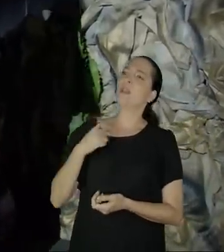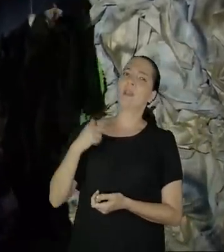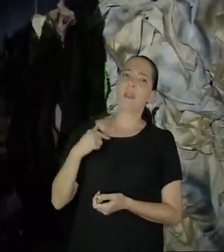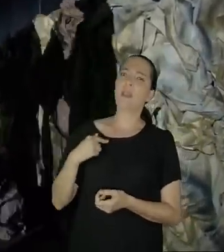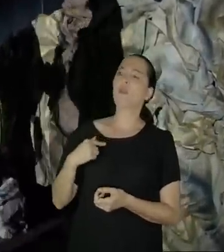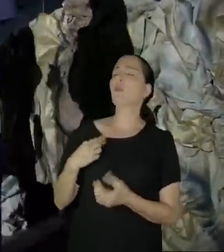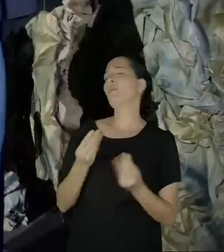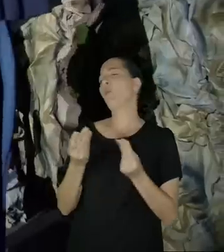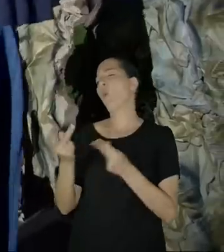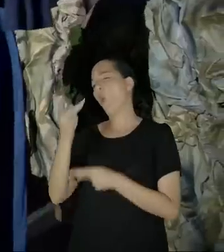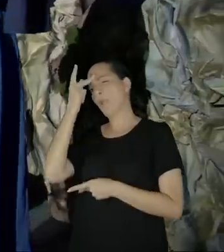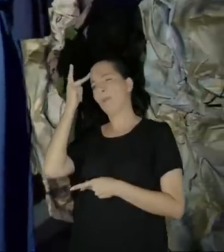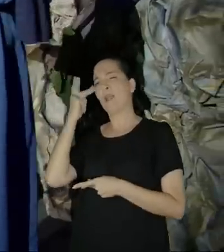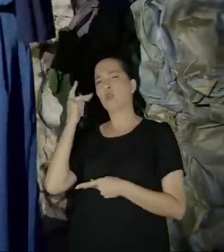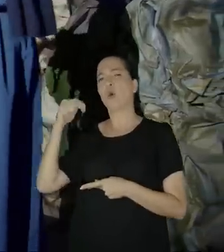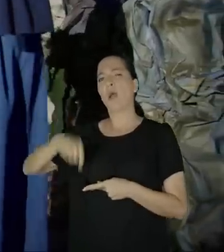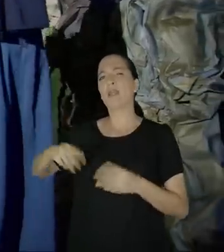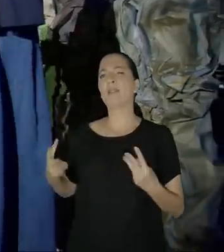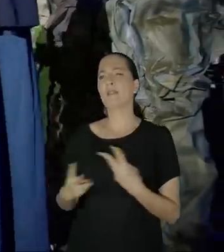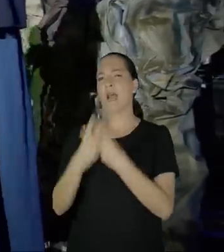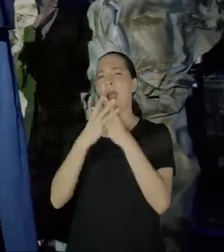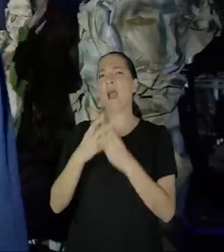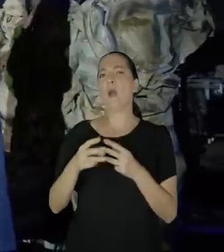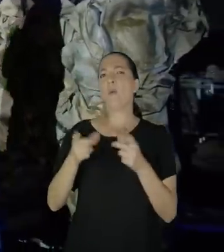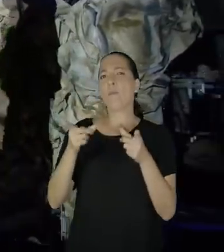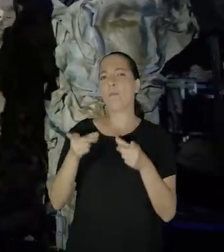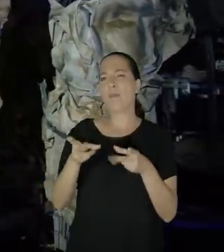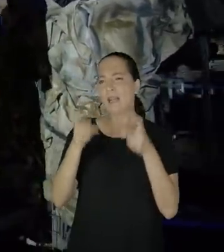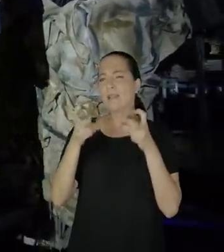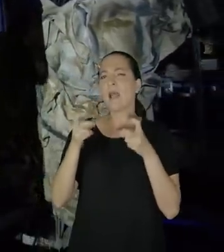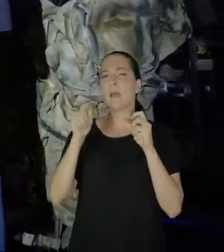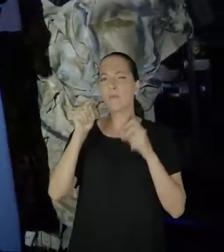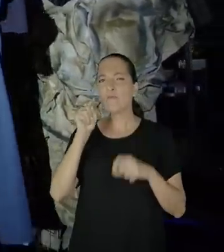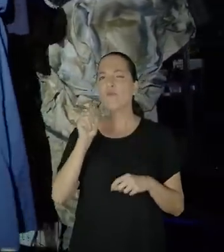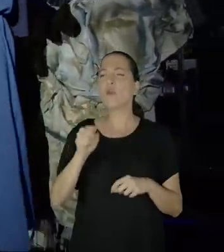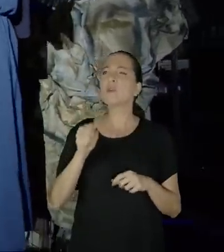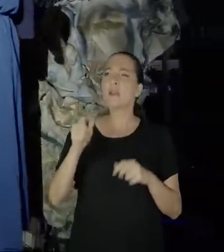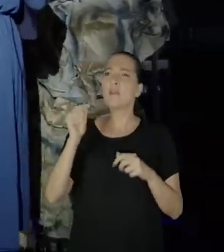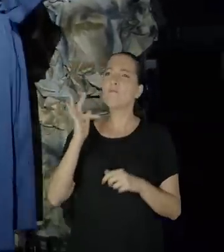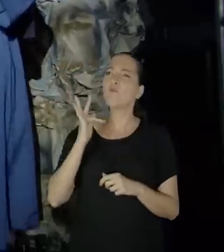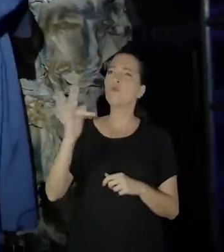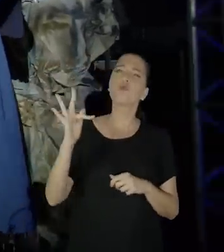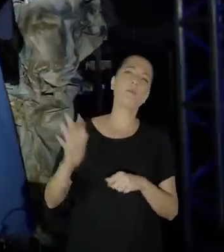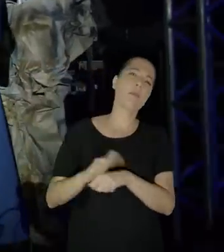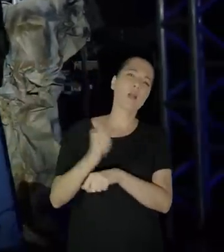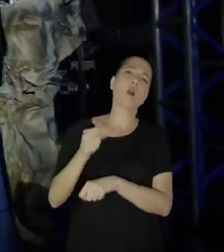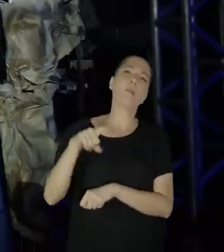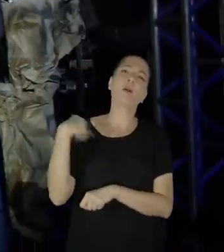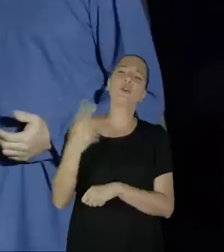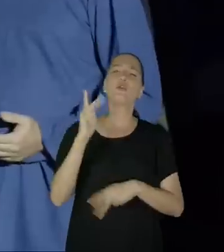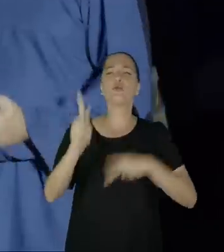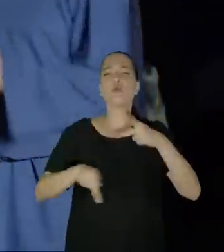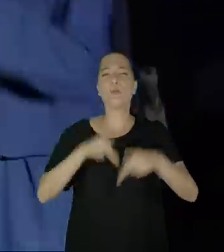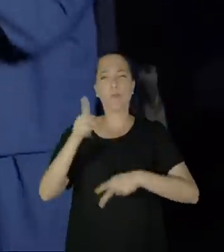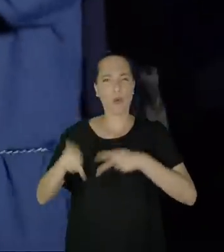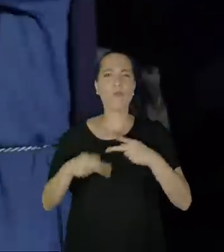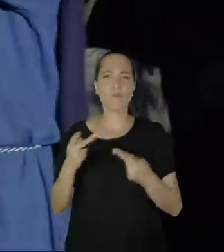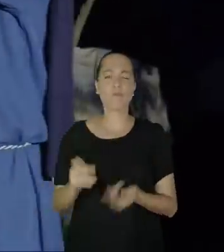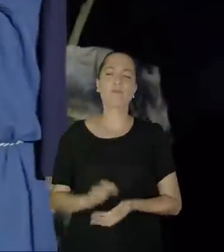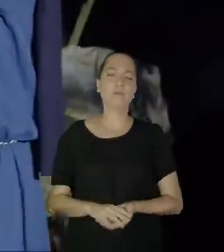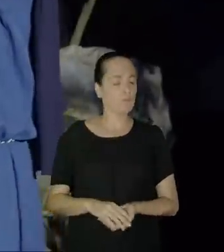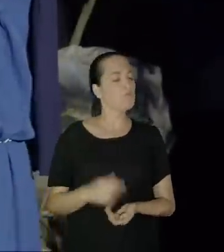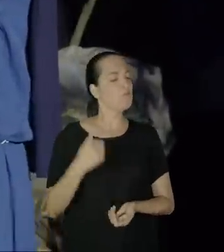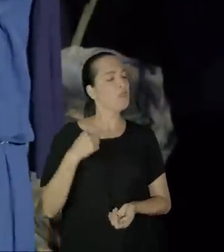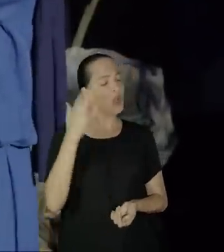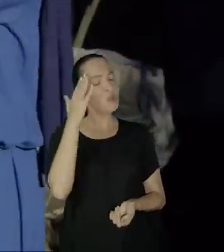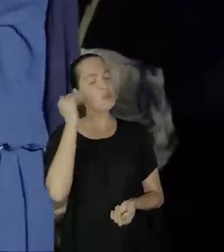aqui em Israel o veem em vossa pessoa uma grande esperança para o futuro de todo o povo judeu. Reconheço meu